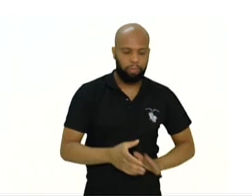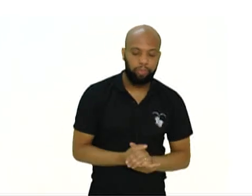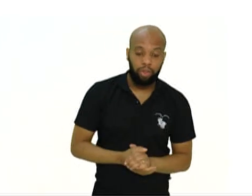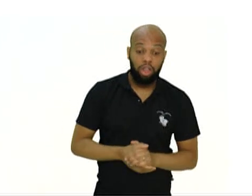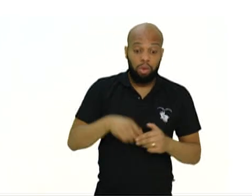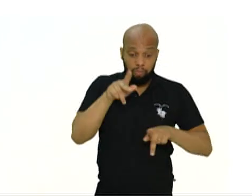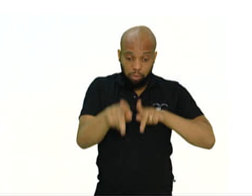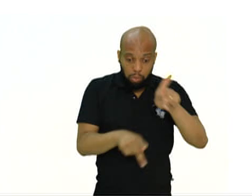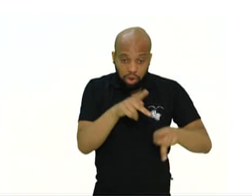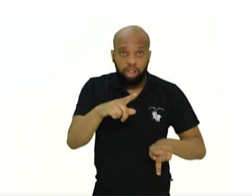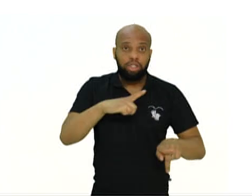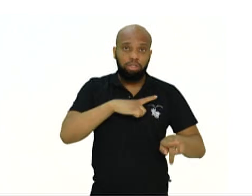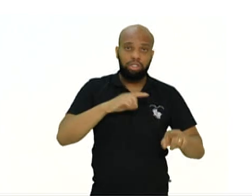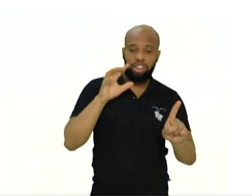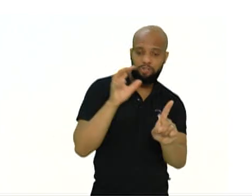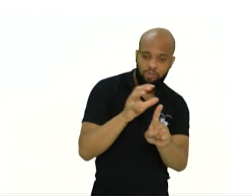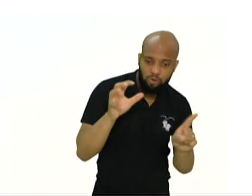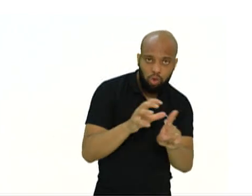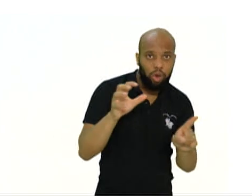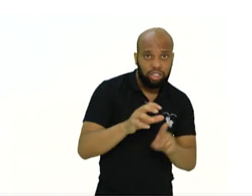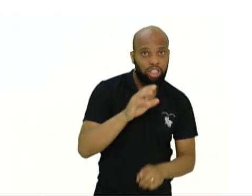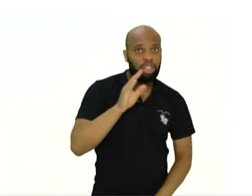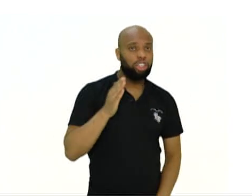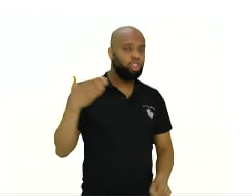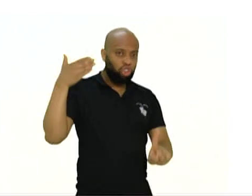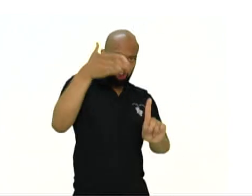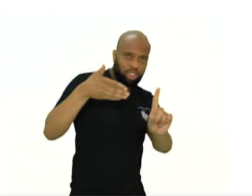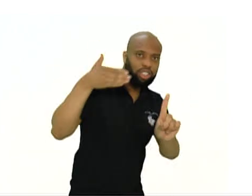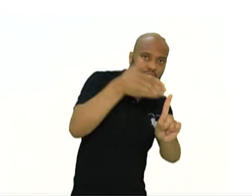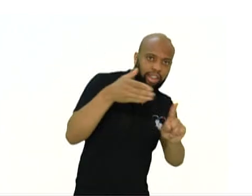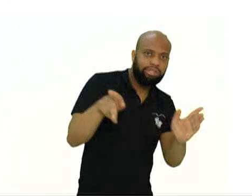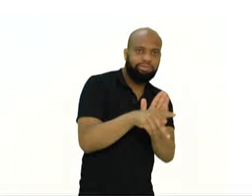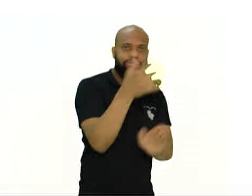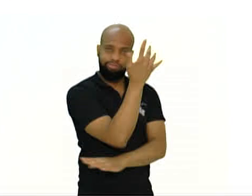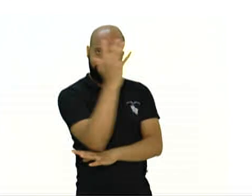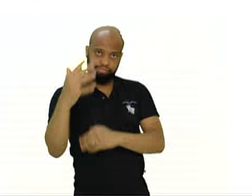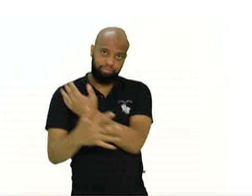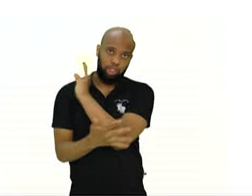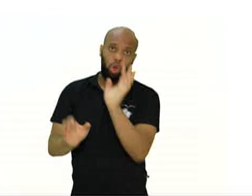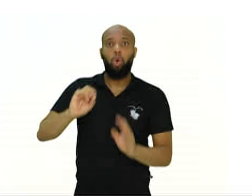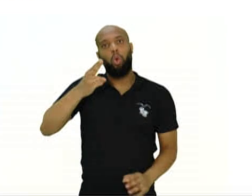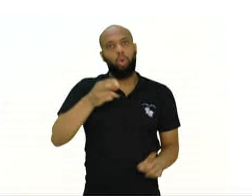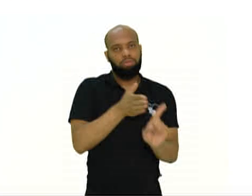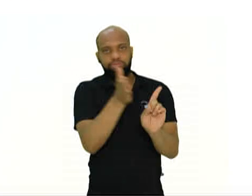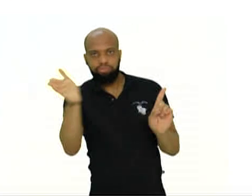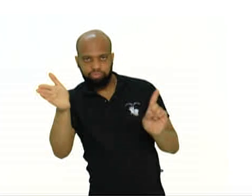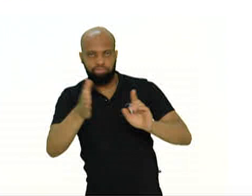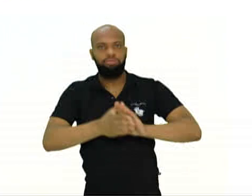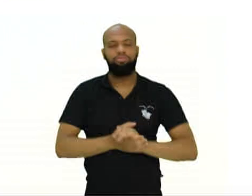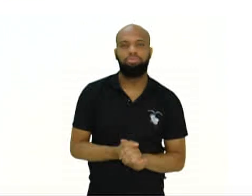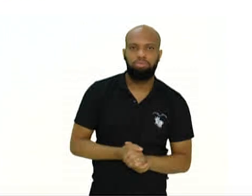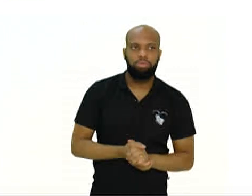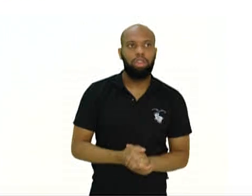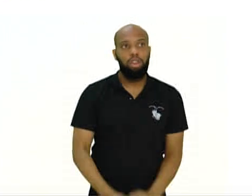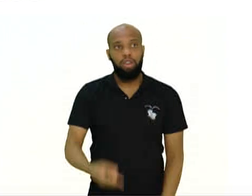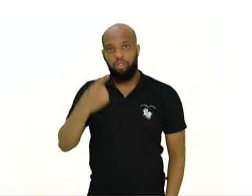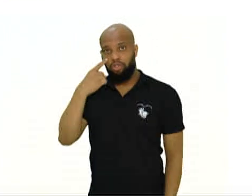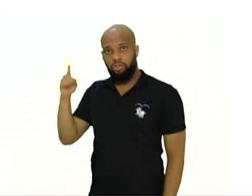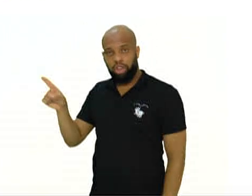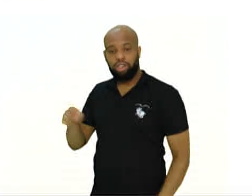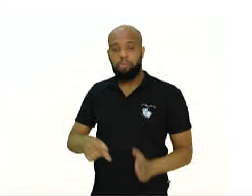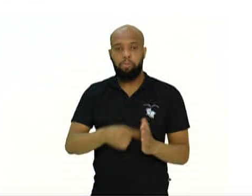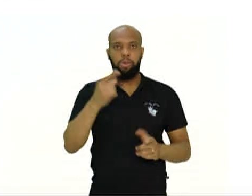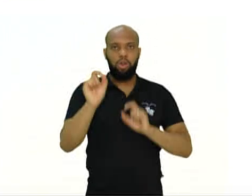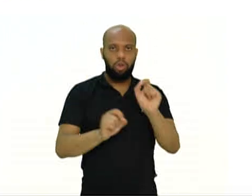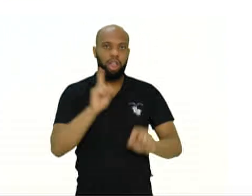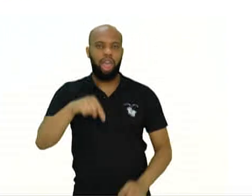acaba afetando direta ou indiretamente o meio ambiente. Nós temos aqui, né, o nosso primeiro caso